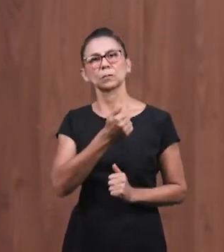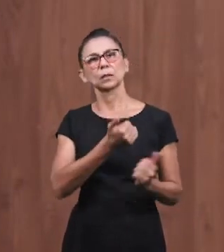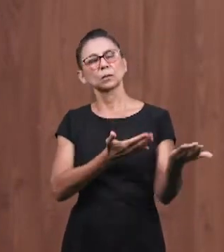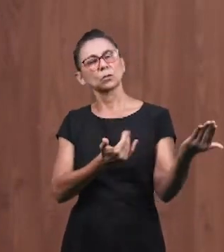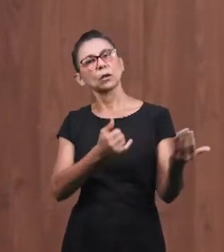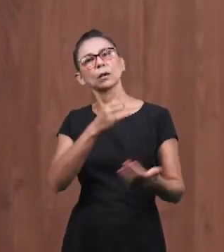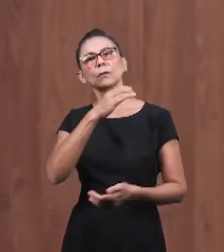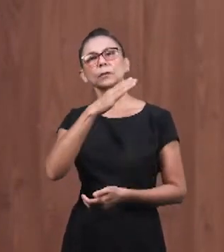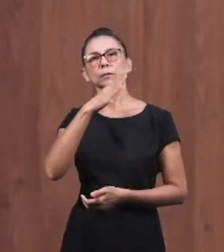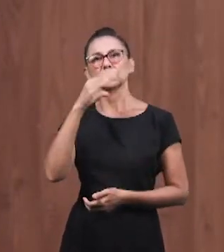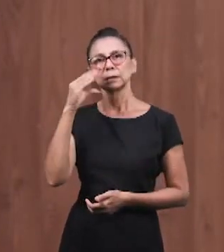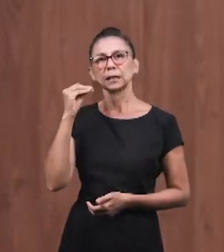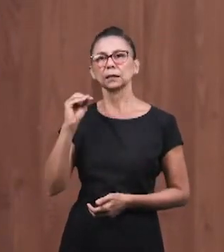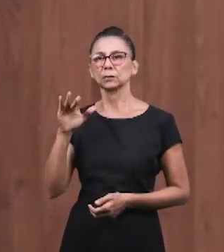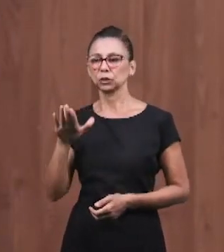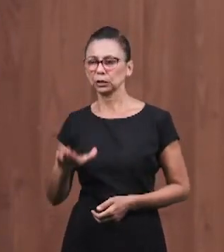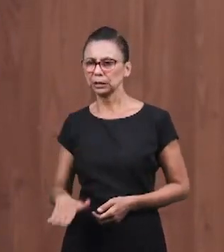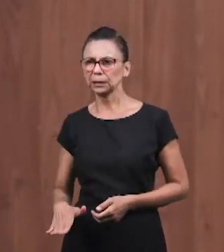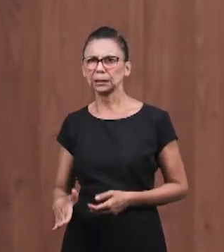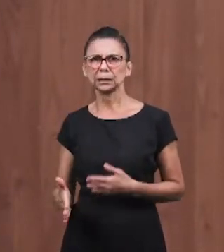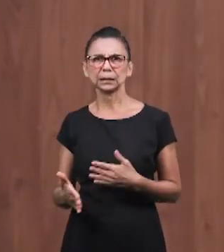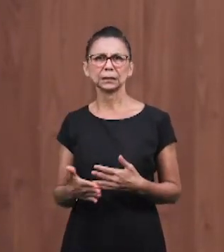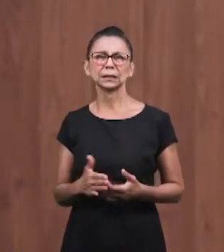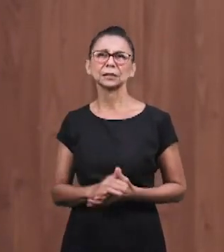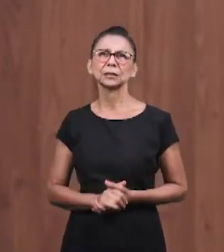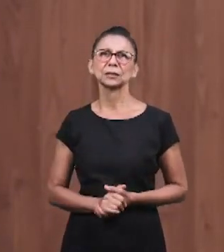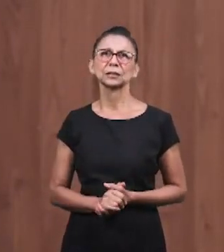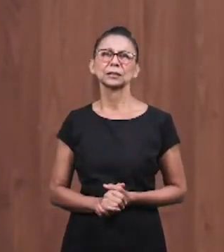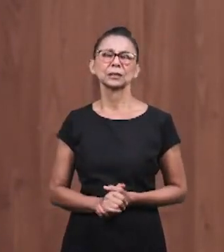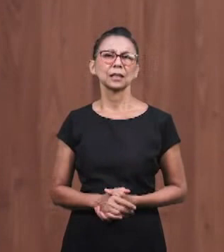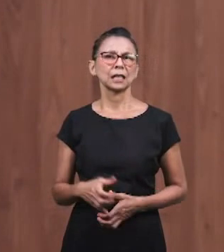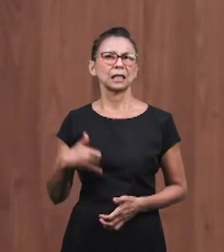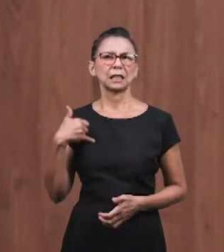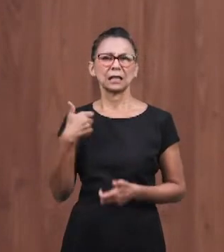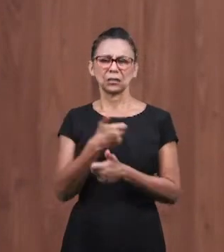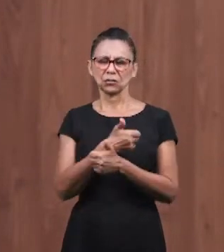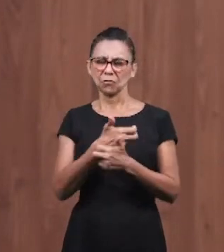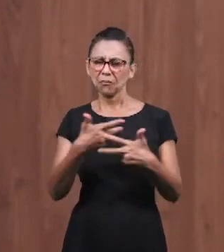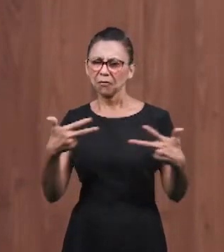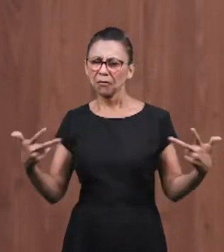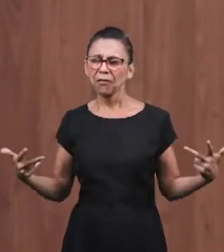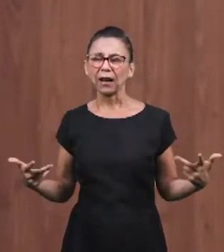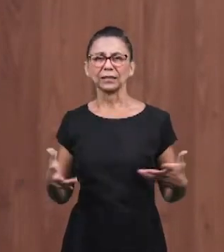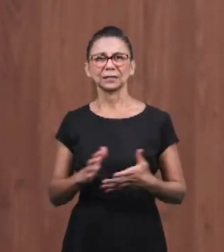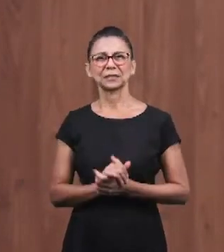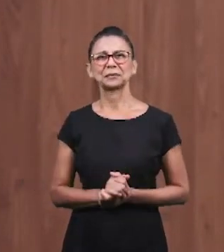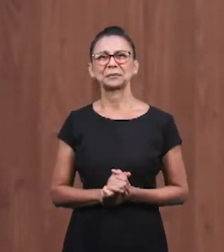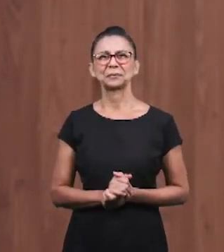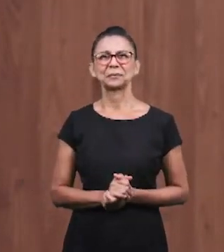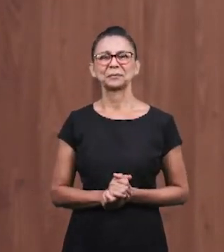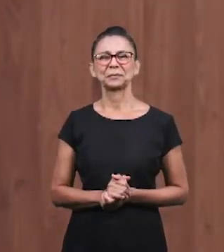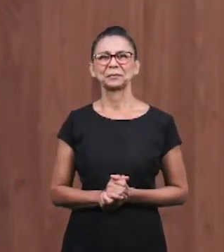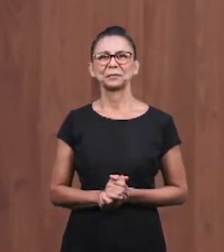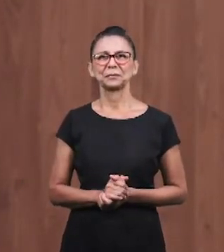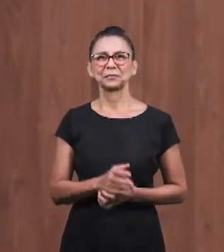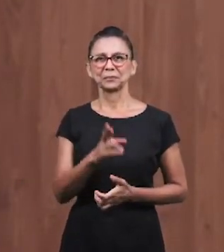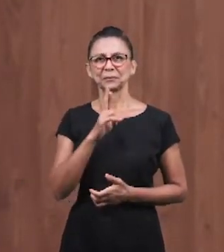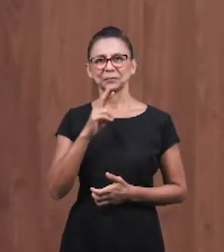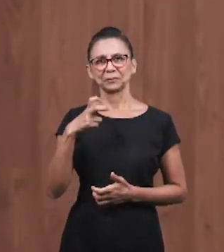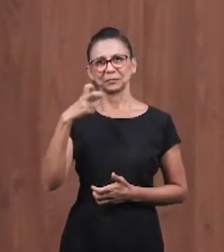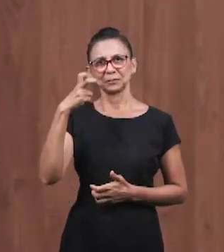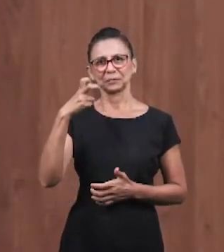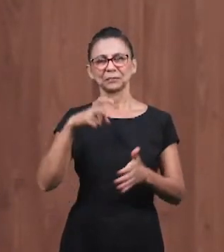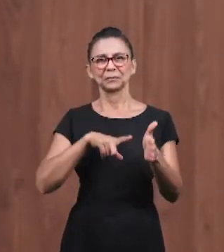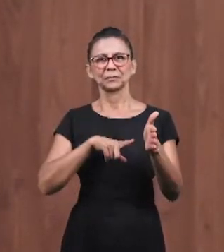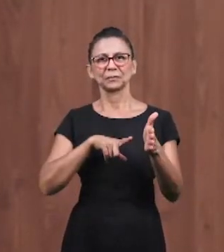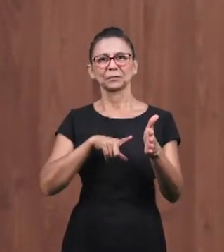a adolescente, e nós vamos ter gente de toda a faixa de idade para dar essa resposta. Vamos então à nossa quinta